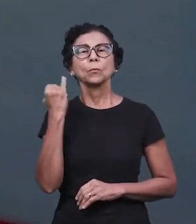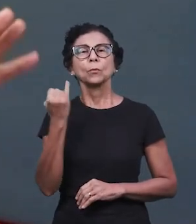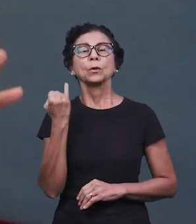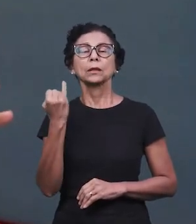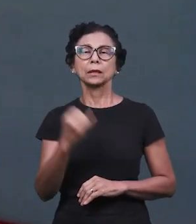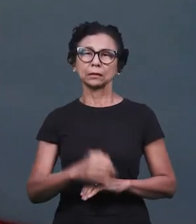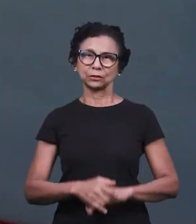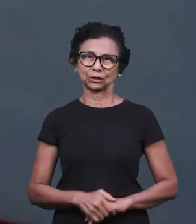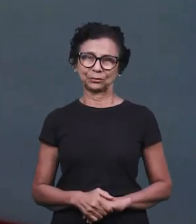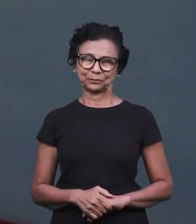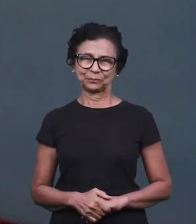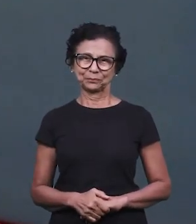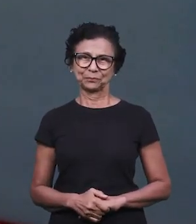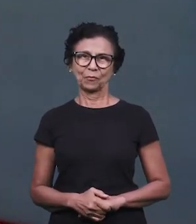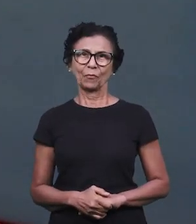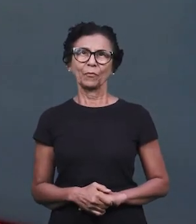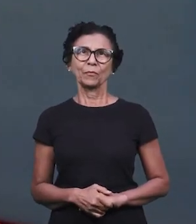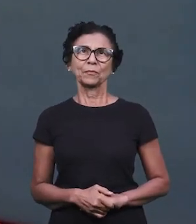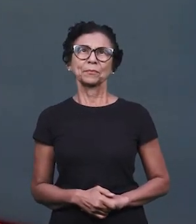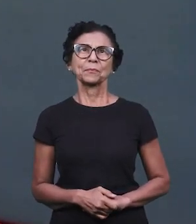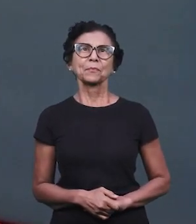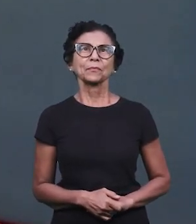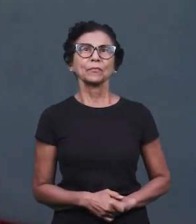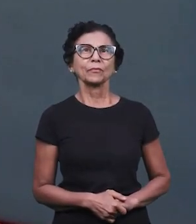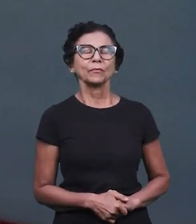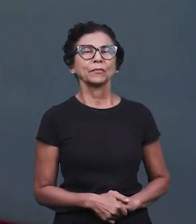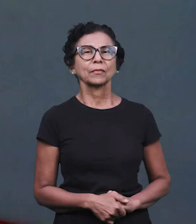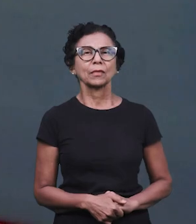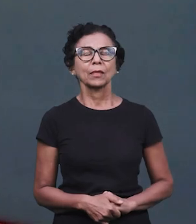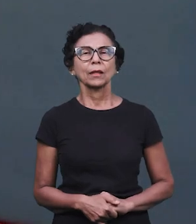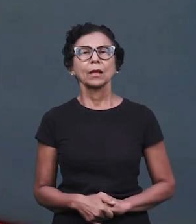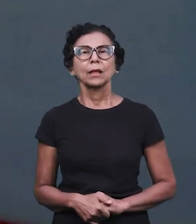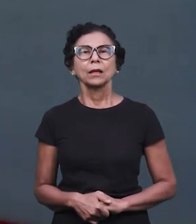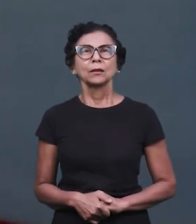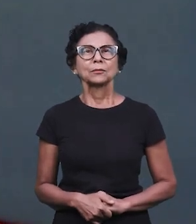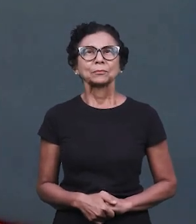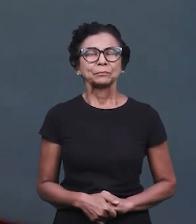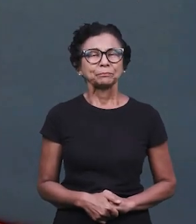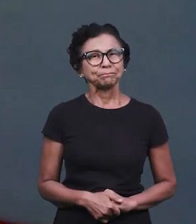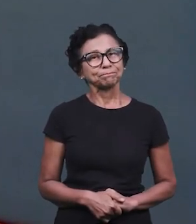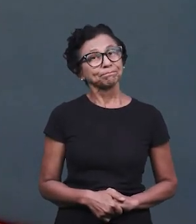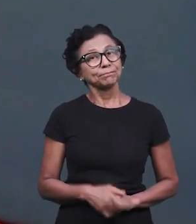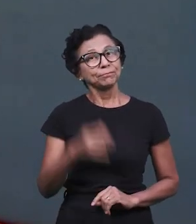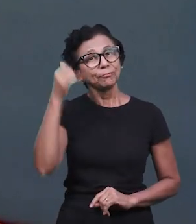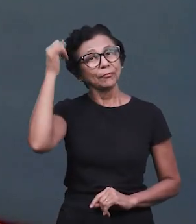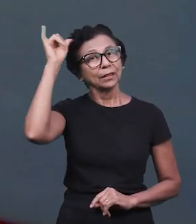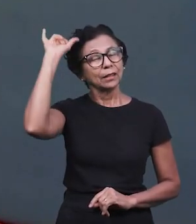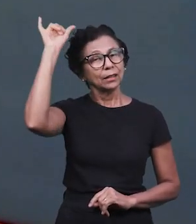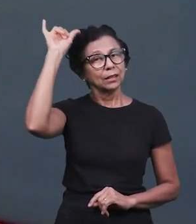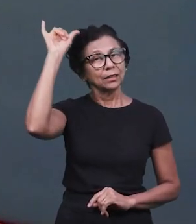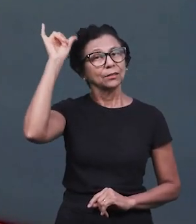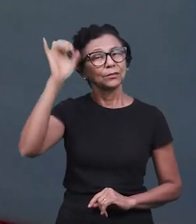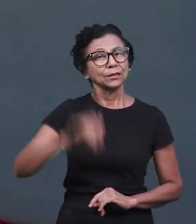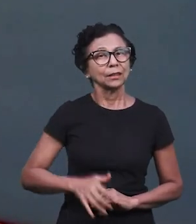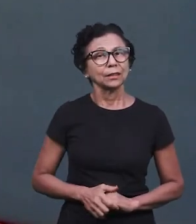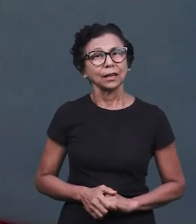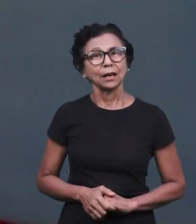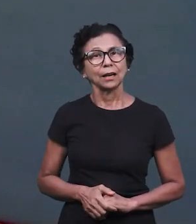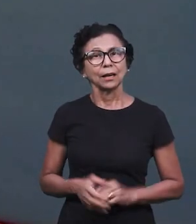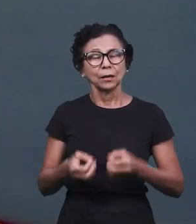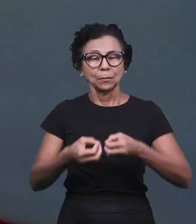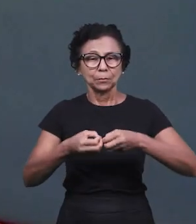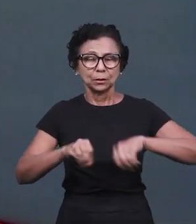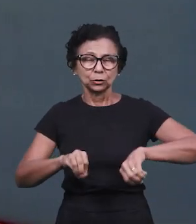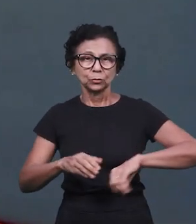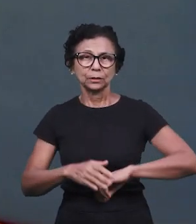O mais importante é, quando nós fazemos o diagnóstico precoce, é a prevenção. Prevenção de prejuízos na